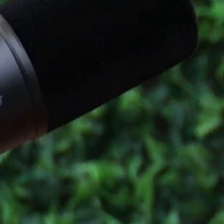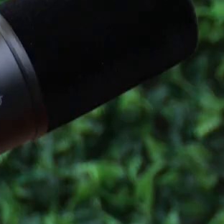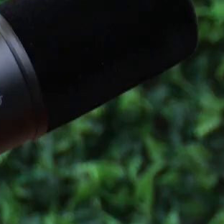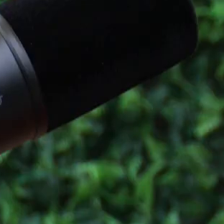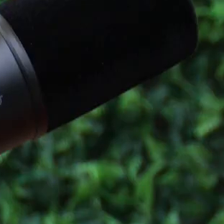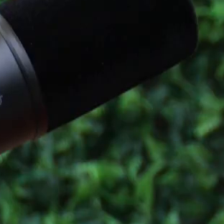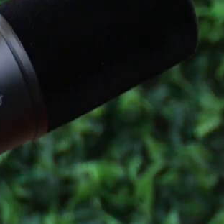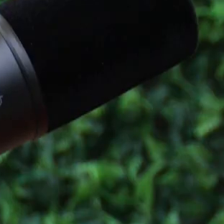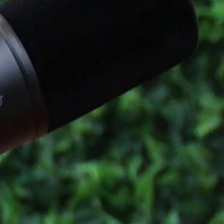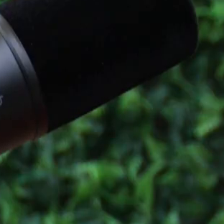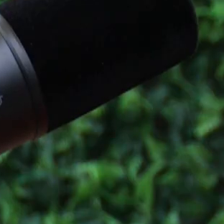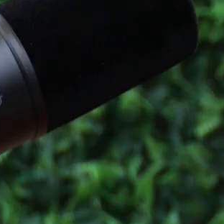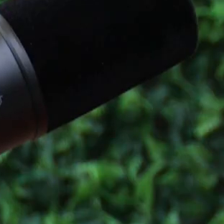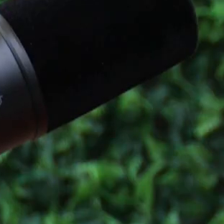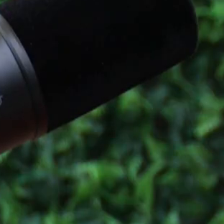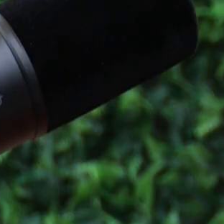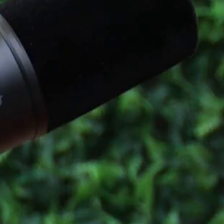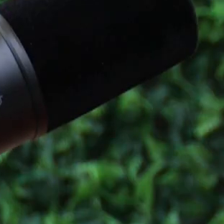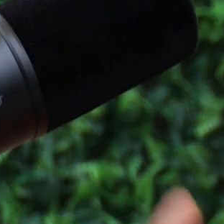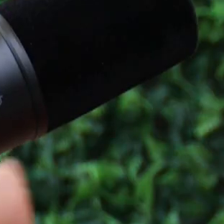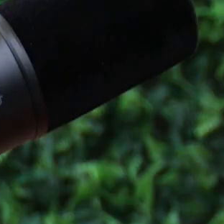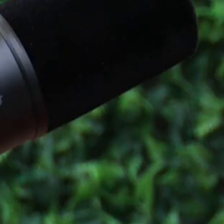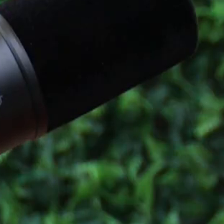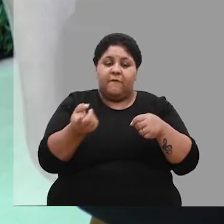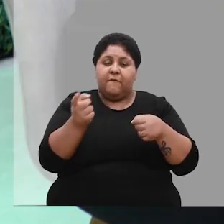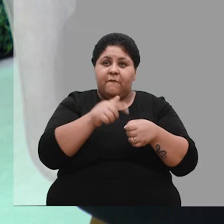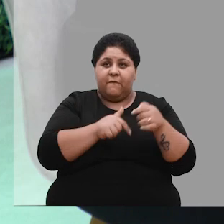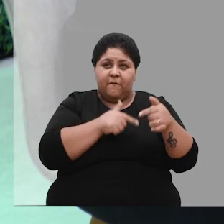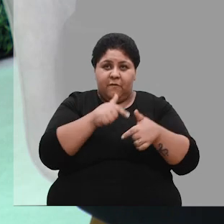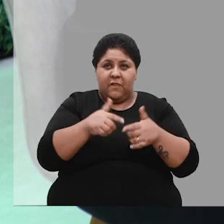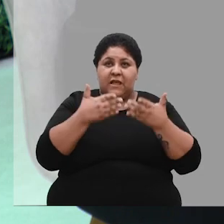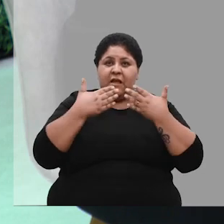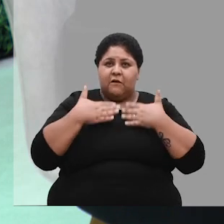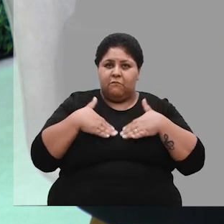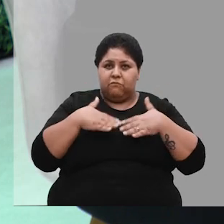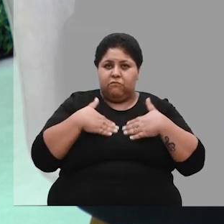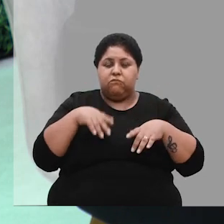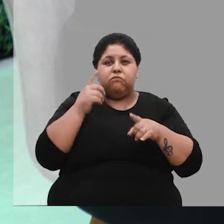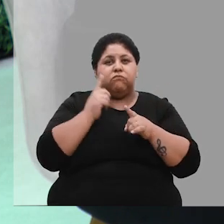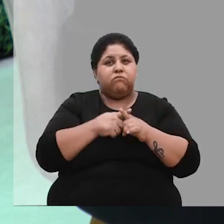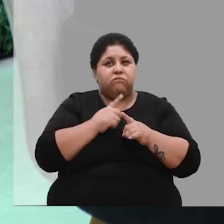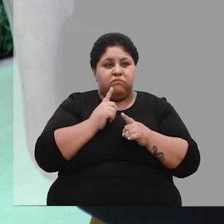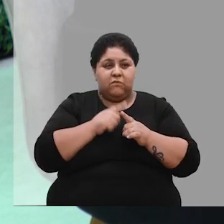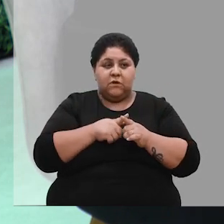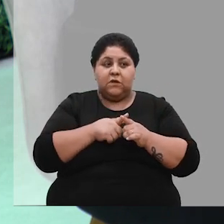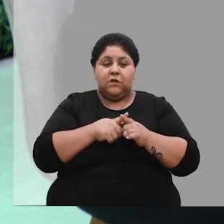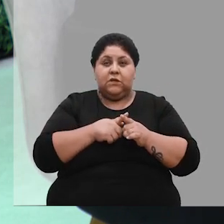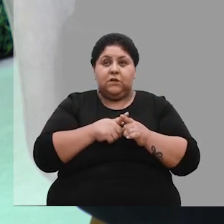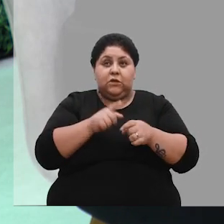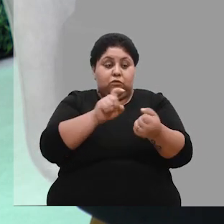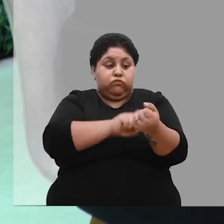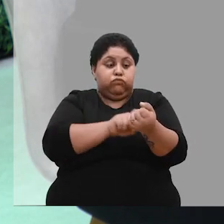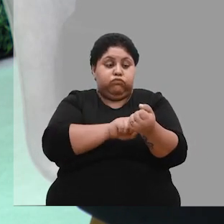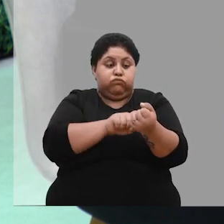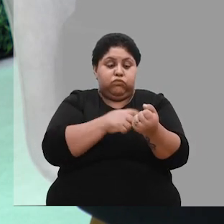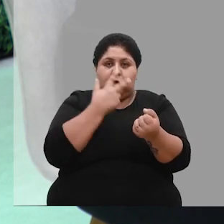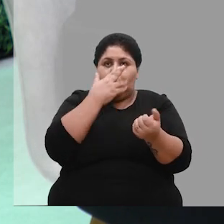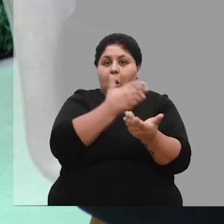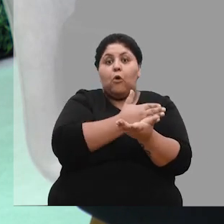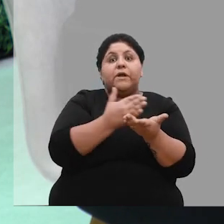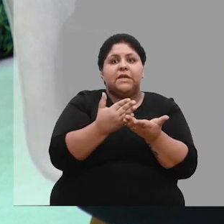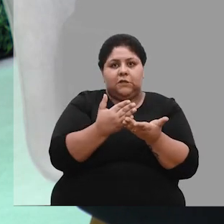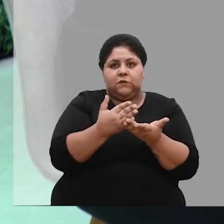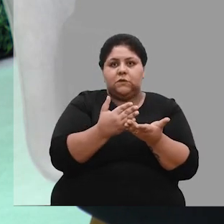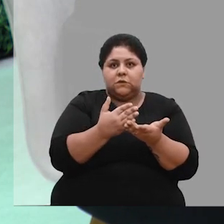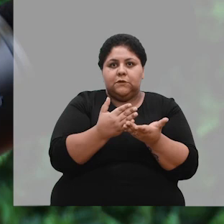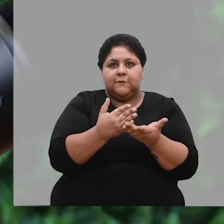de volta ao trabalho, que é um serviço que eu presto. Então, para tornar esse momento da volta ao trabalho mais tranquilo, porque é um momento desesperador.